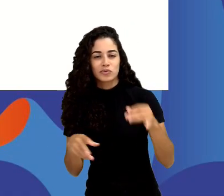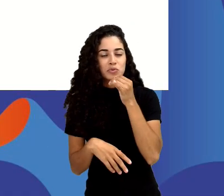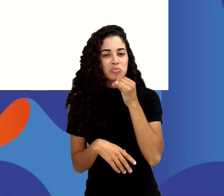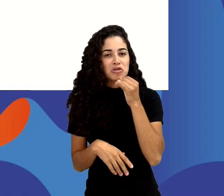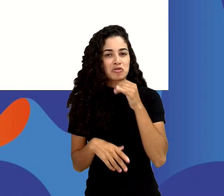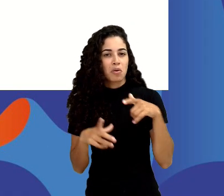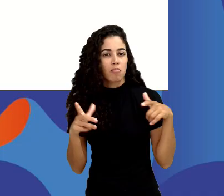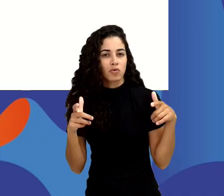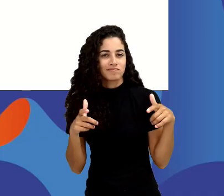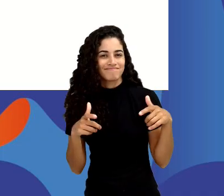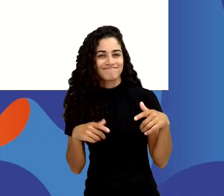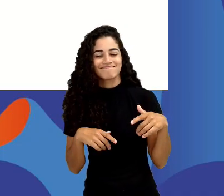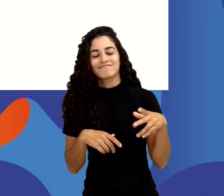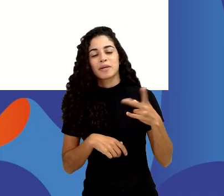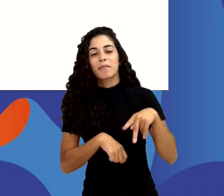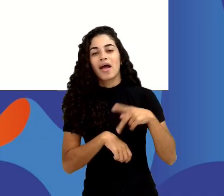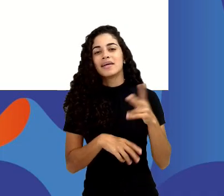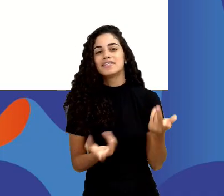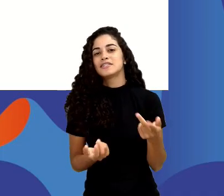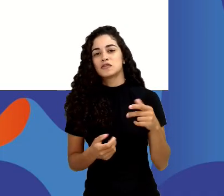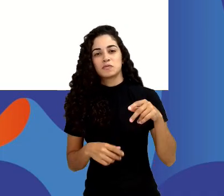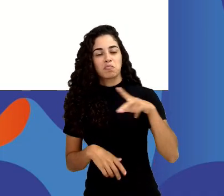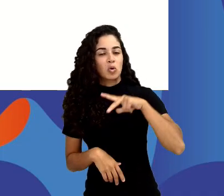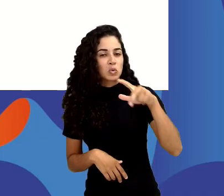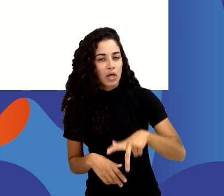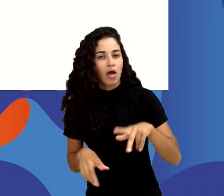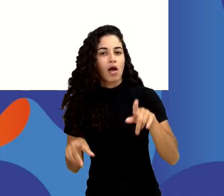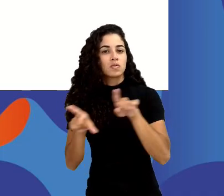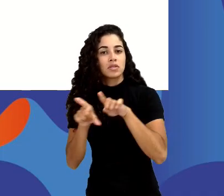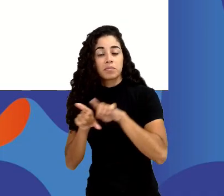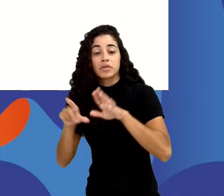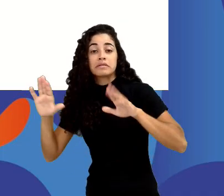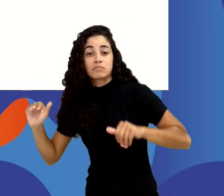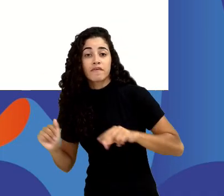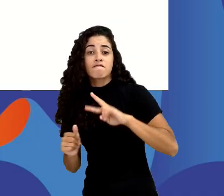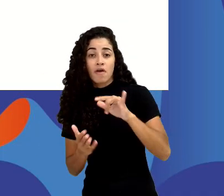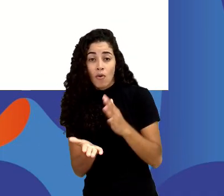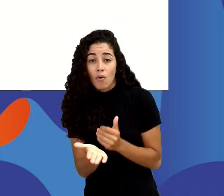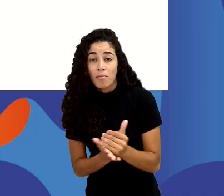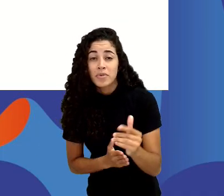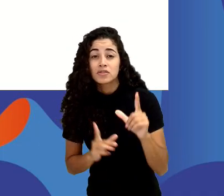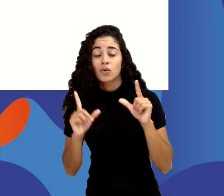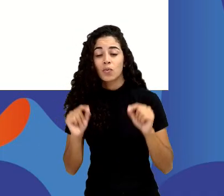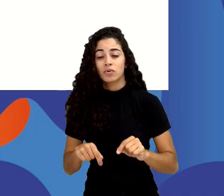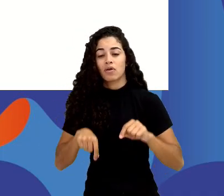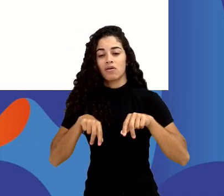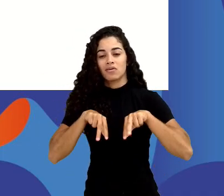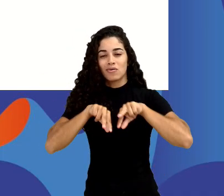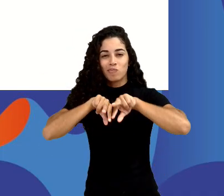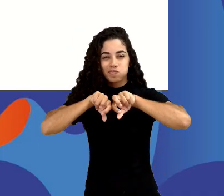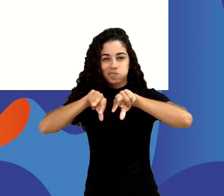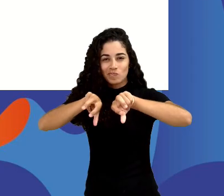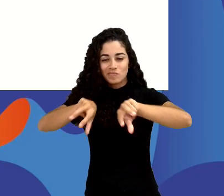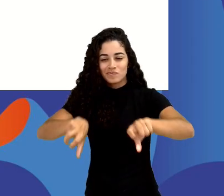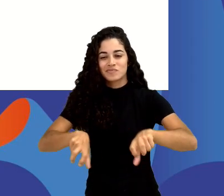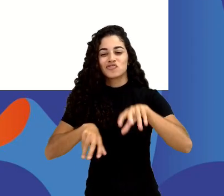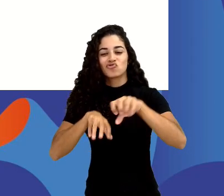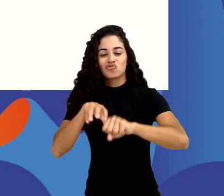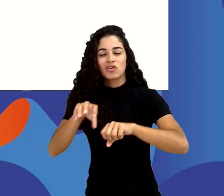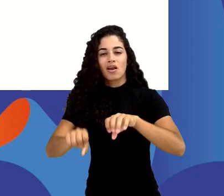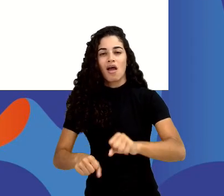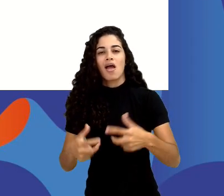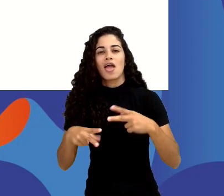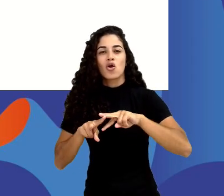como Portugal e Espanha, principalmente, vão começar a iniciar um processo de extração de recursos naturais